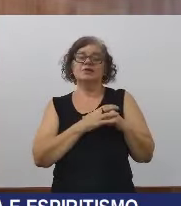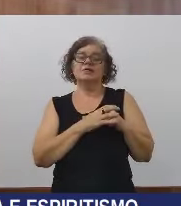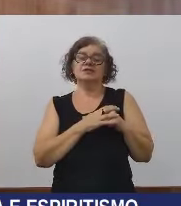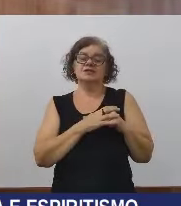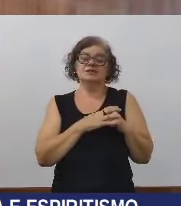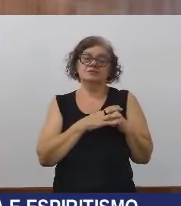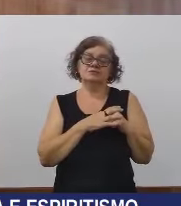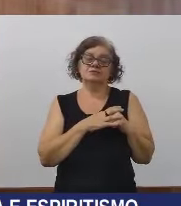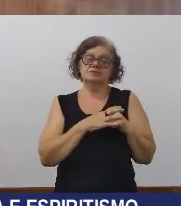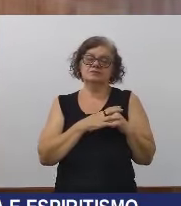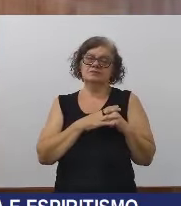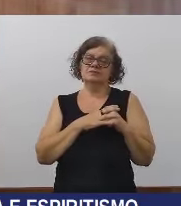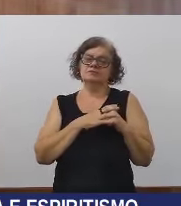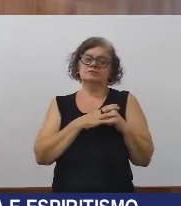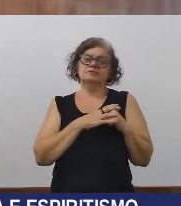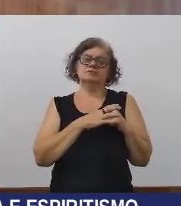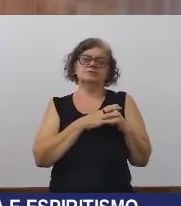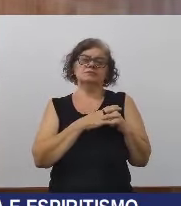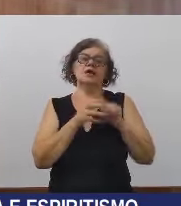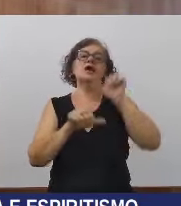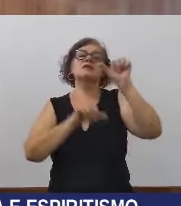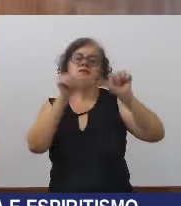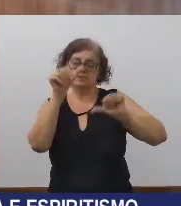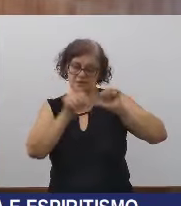A transformação